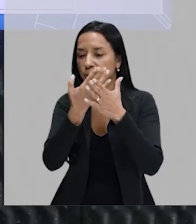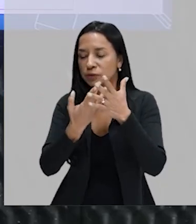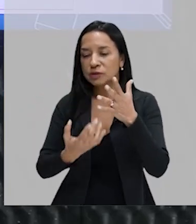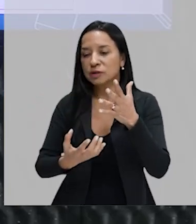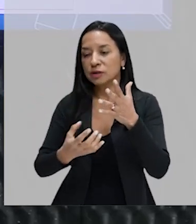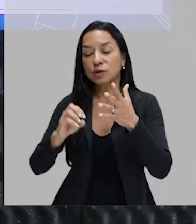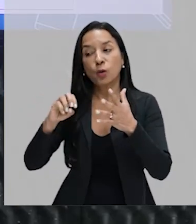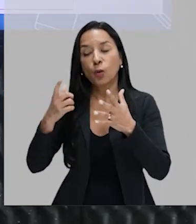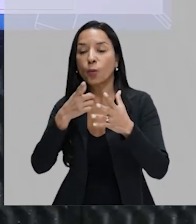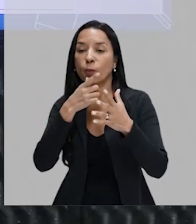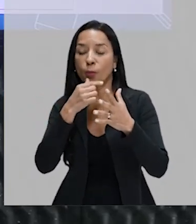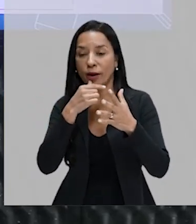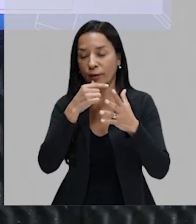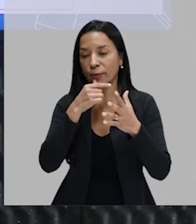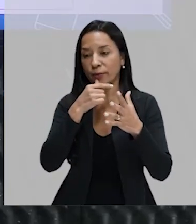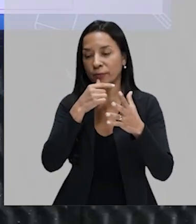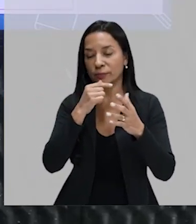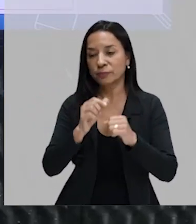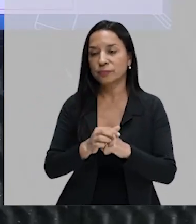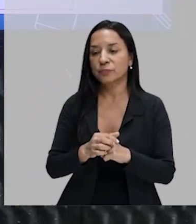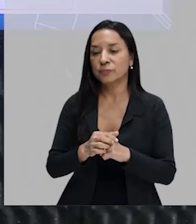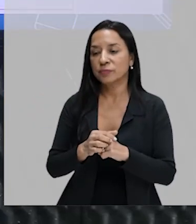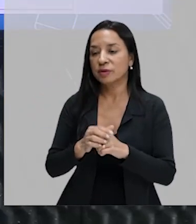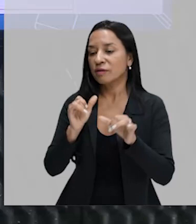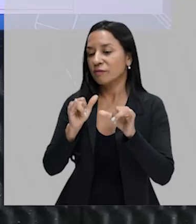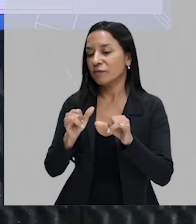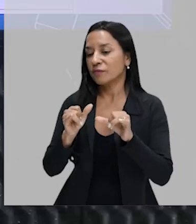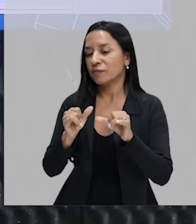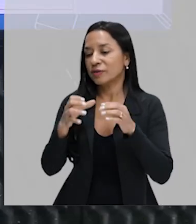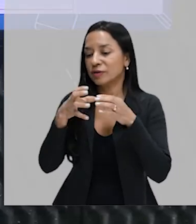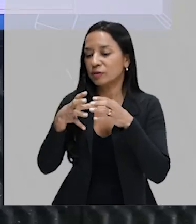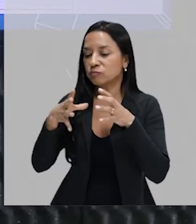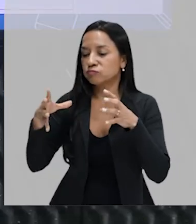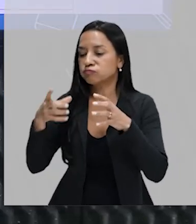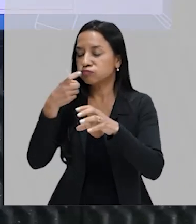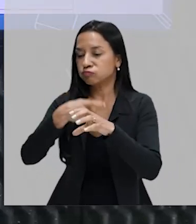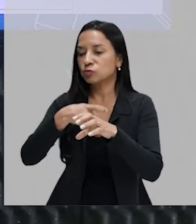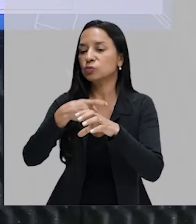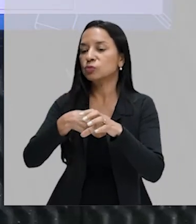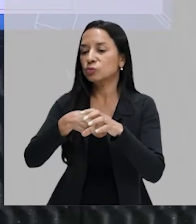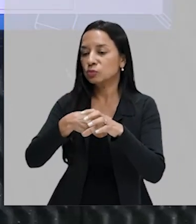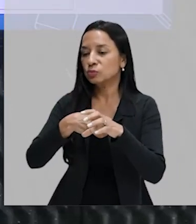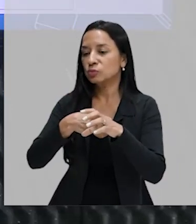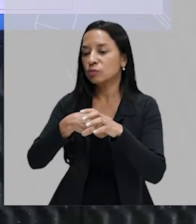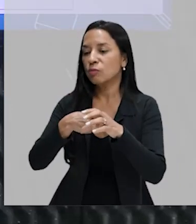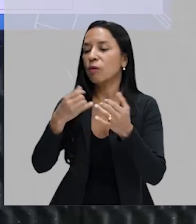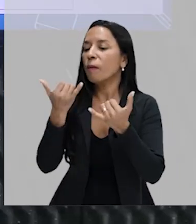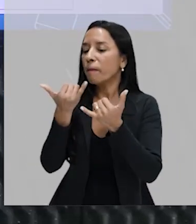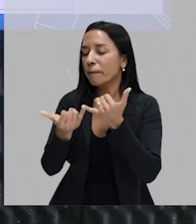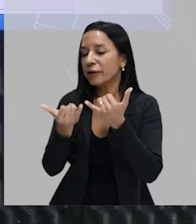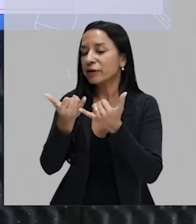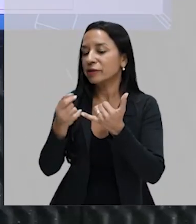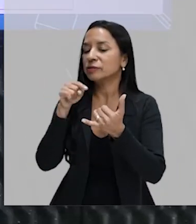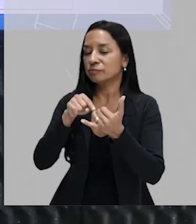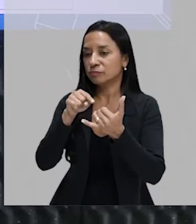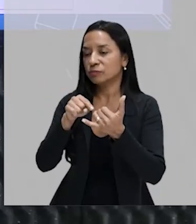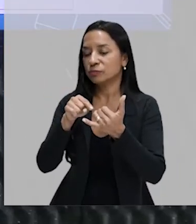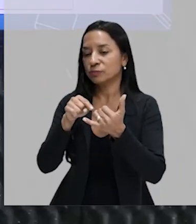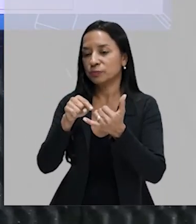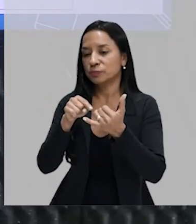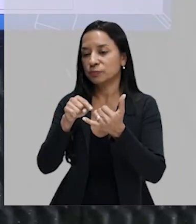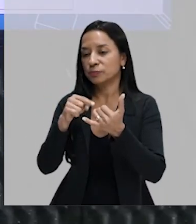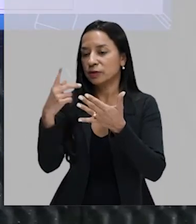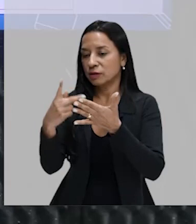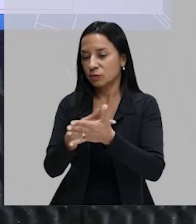um balão cheio d'água, que é um líquido, logicamente. Então, ele fica mais rígido. basicamente isso que acontece durante o